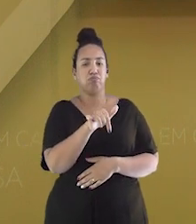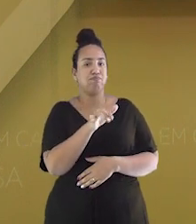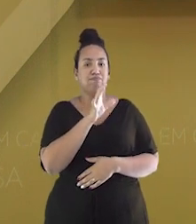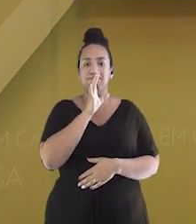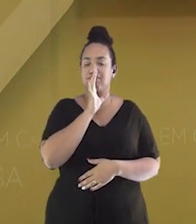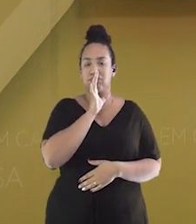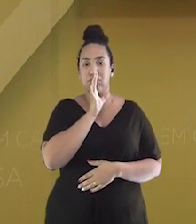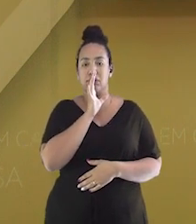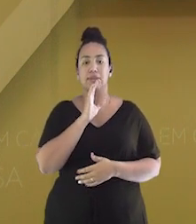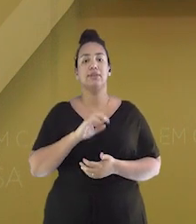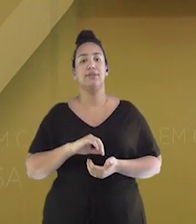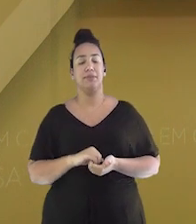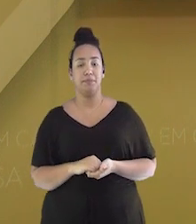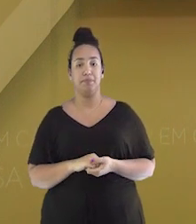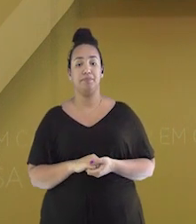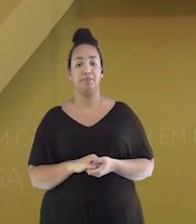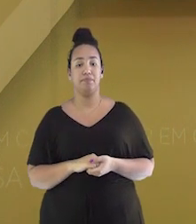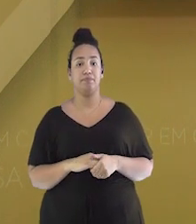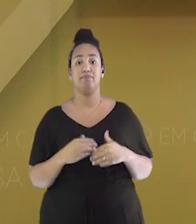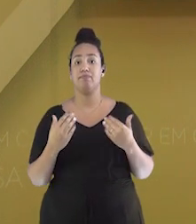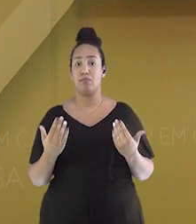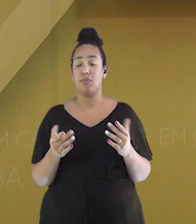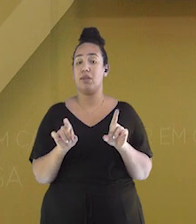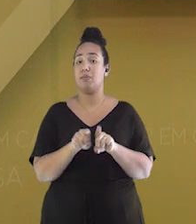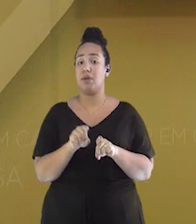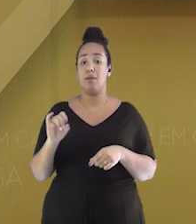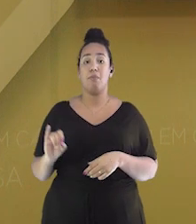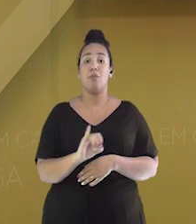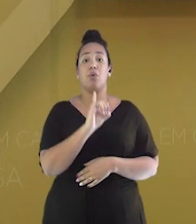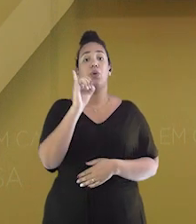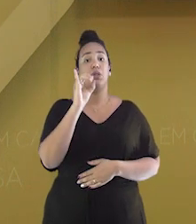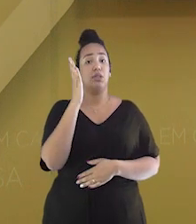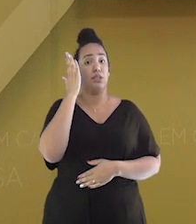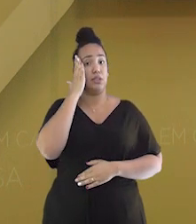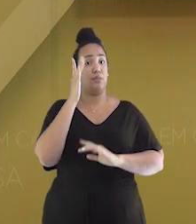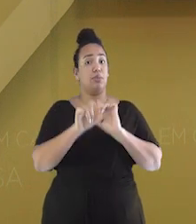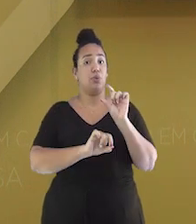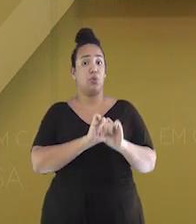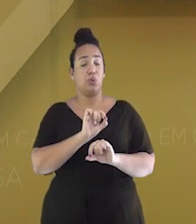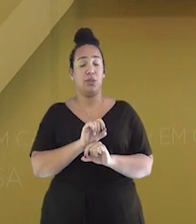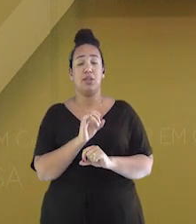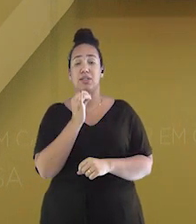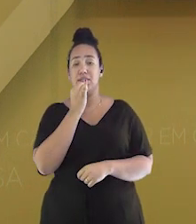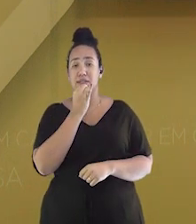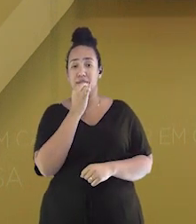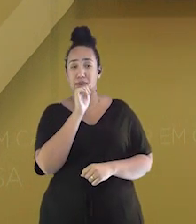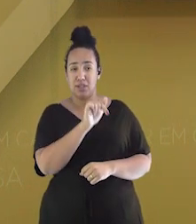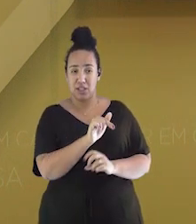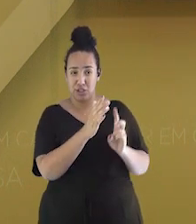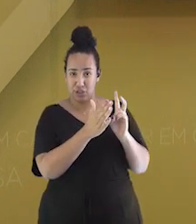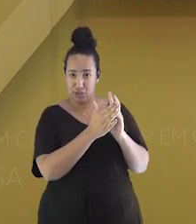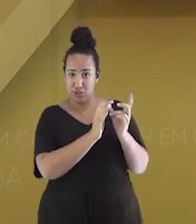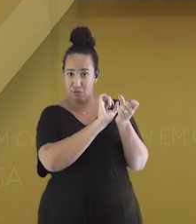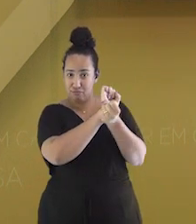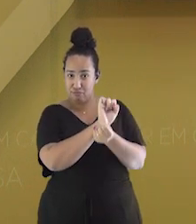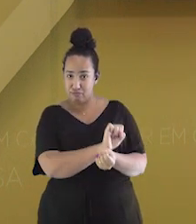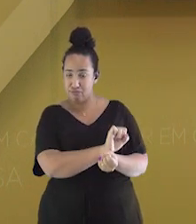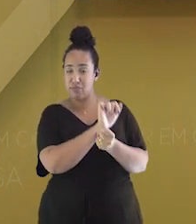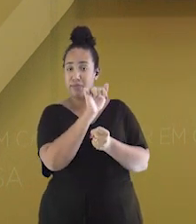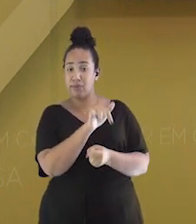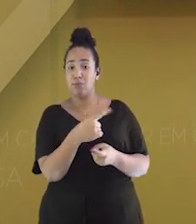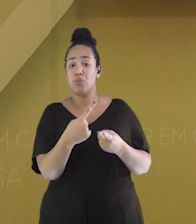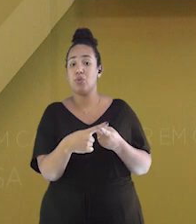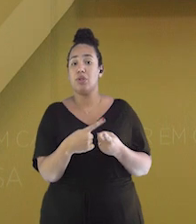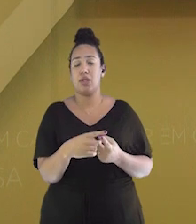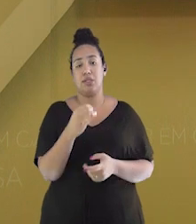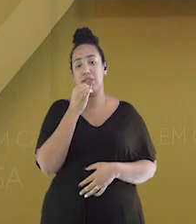fugas. Um ponto importante para nos atentarmos que a escravidão também afetou milhões de indígenas, o reflexo direto disso, além